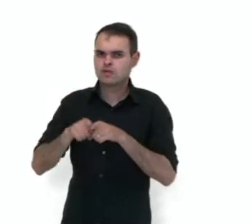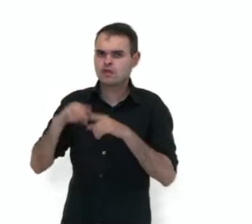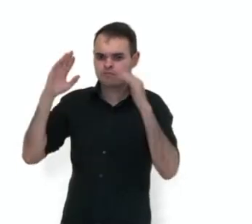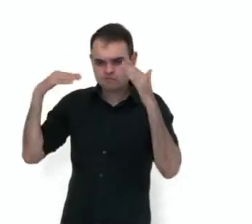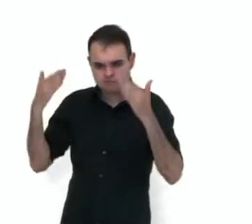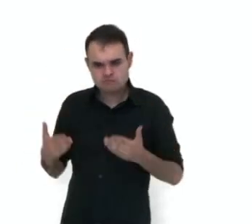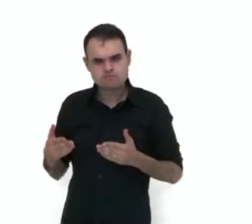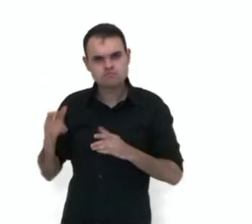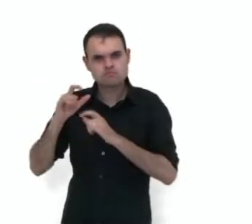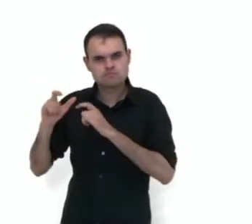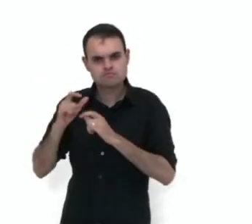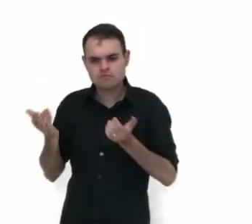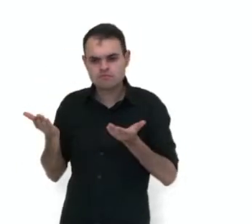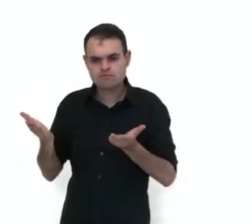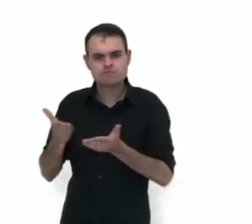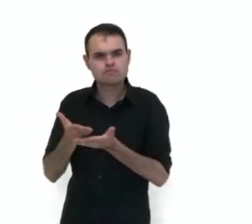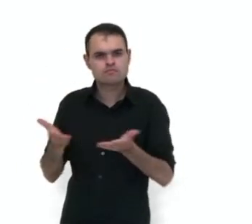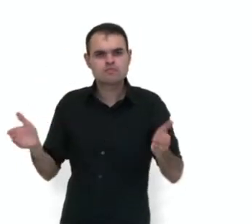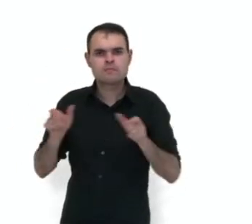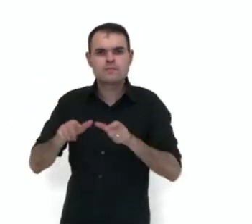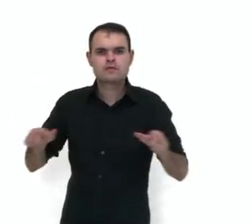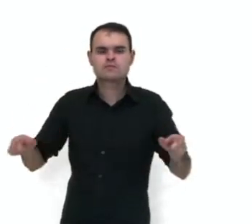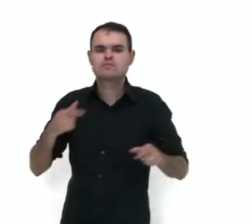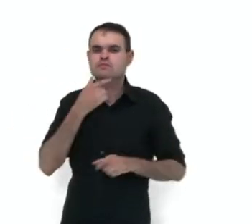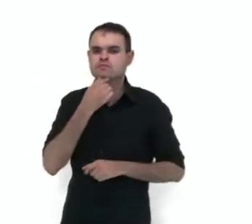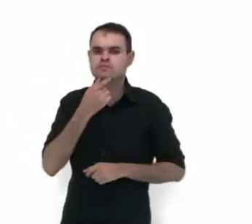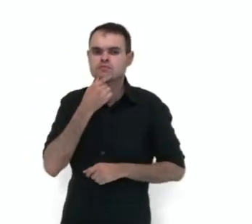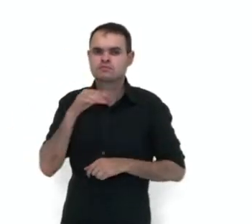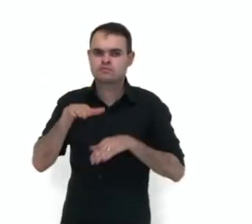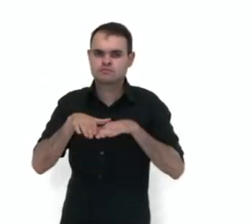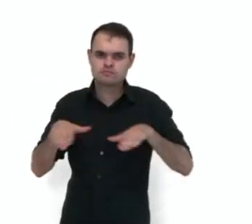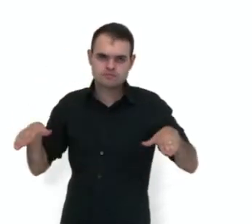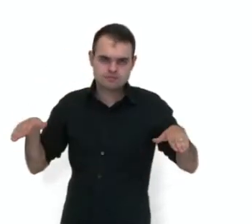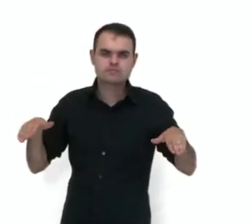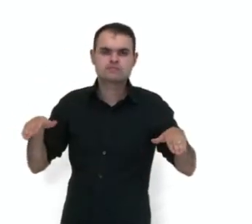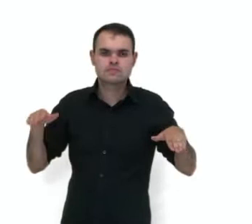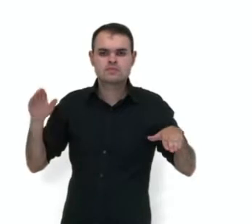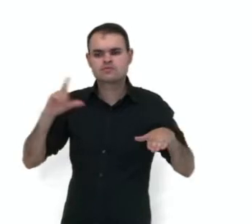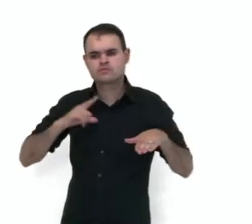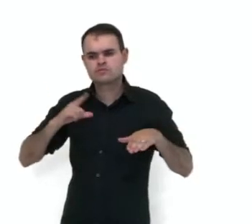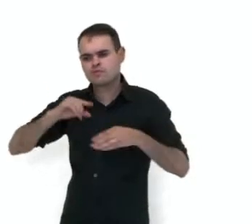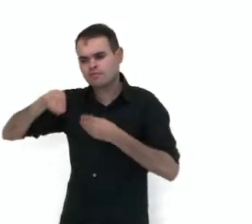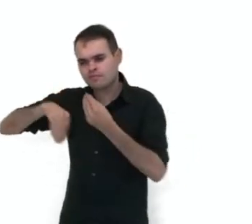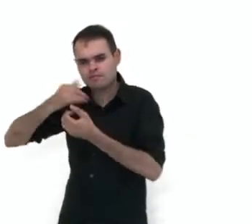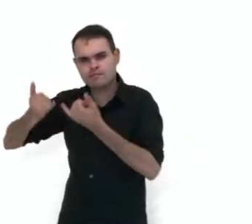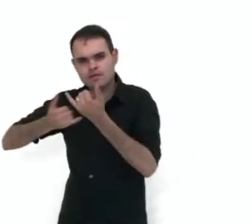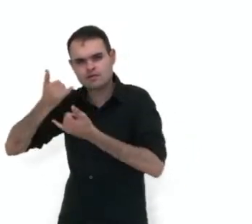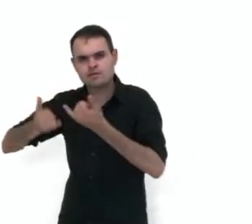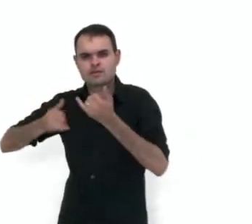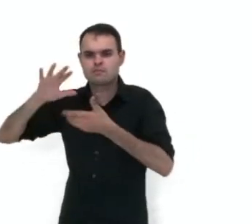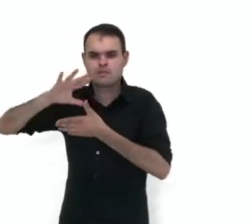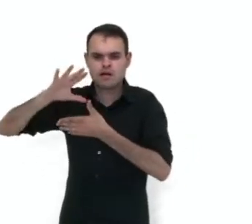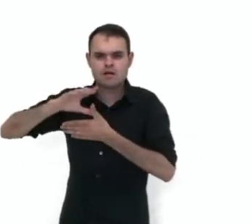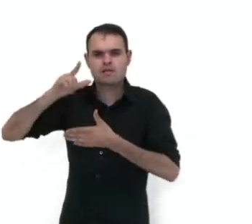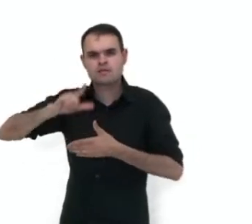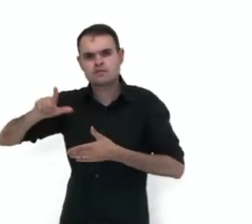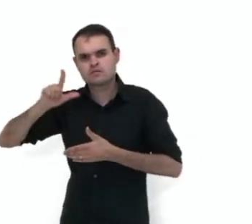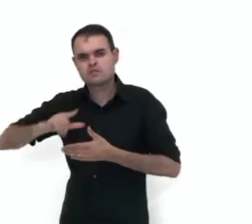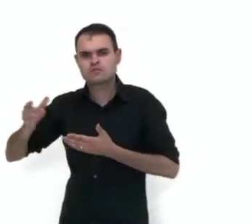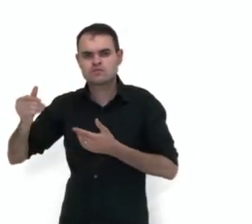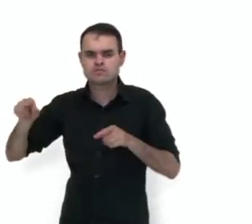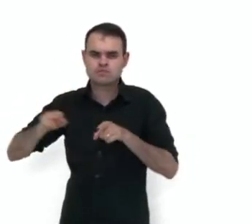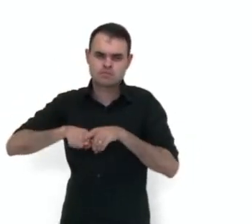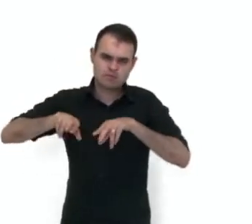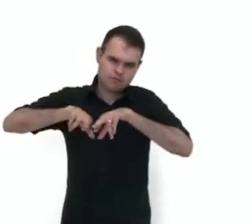infantil infanto-juvenil no Brasil 1905 continha passatempos mapas educativos literatura